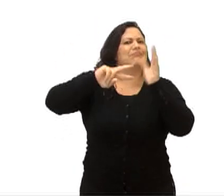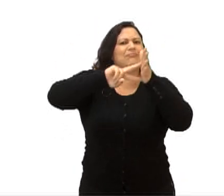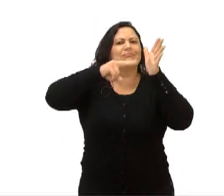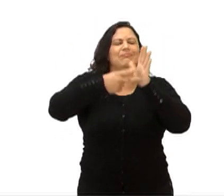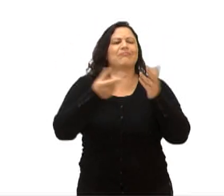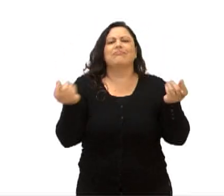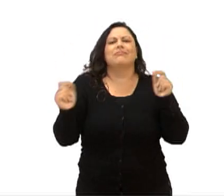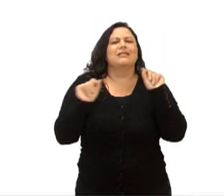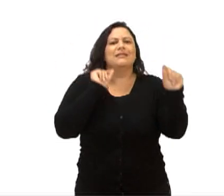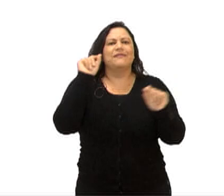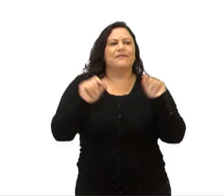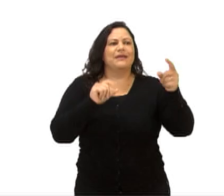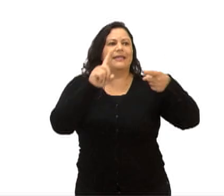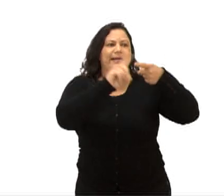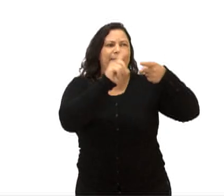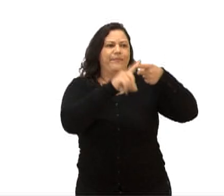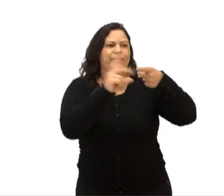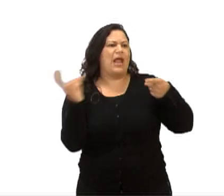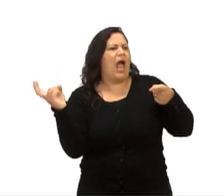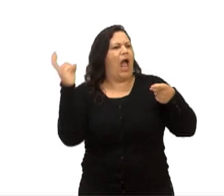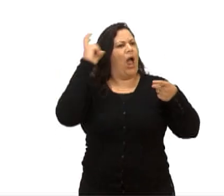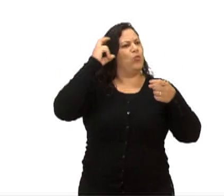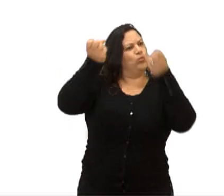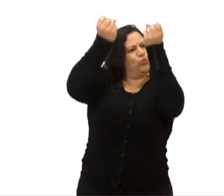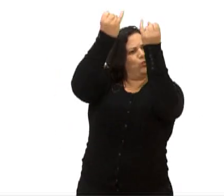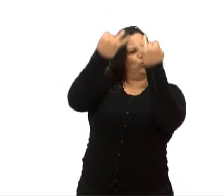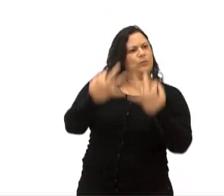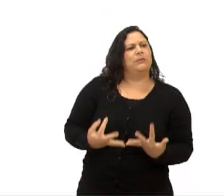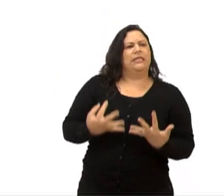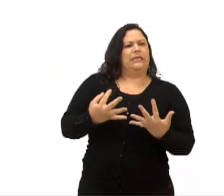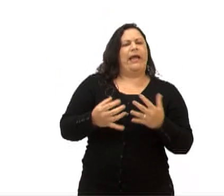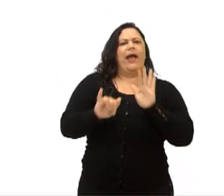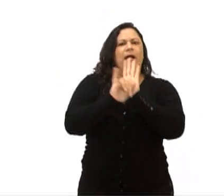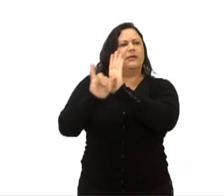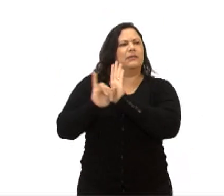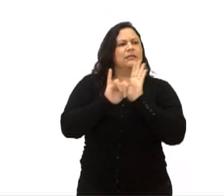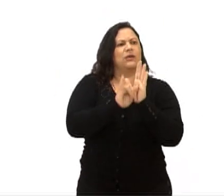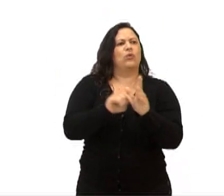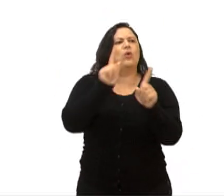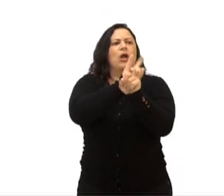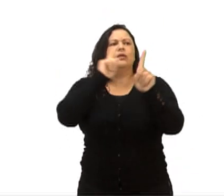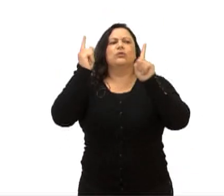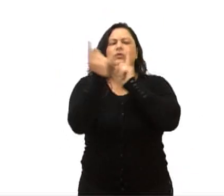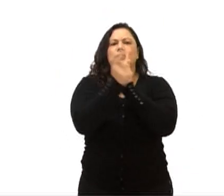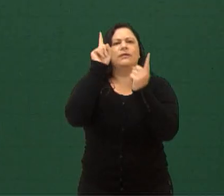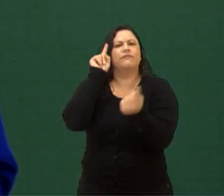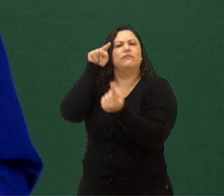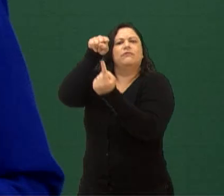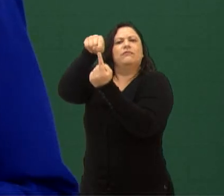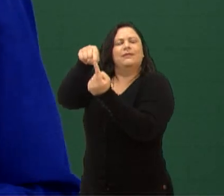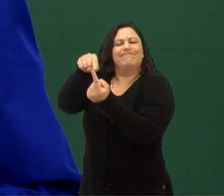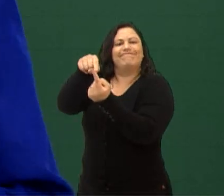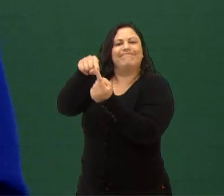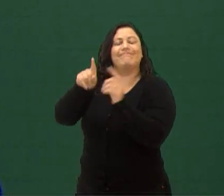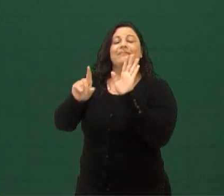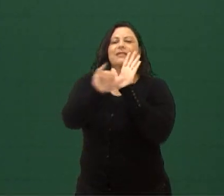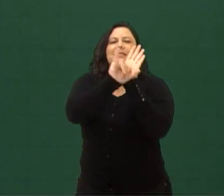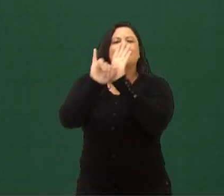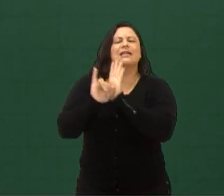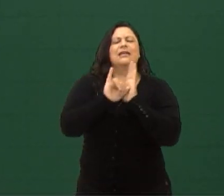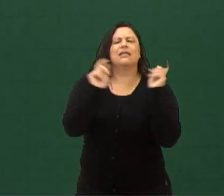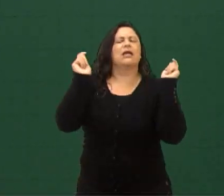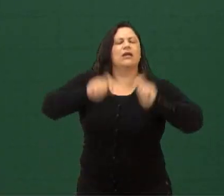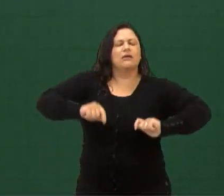Letra A, a cultura definia a identidade. Letra B, a geografia definia a identidade. Vamos colocar o quiz para vocês aí realizarem